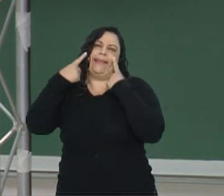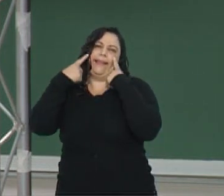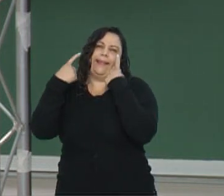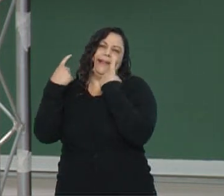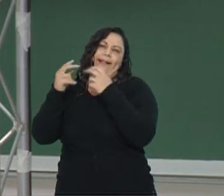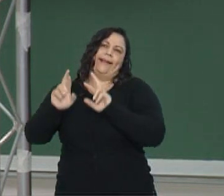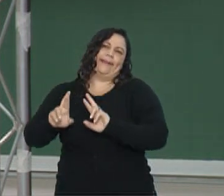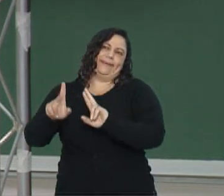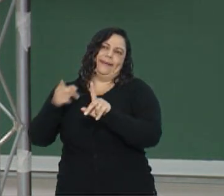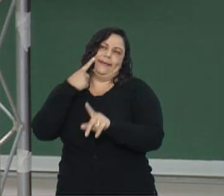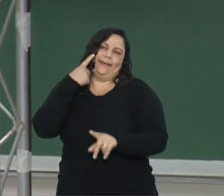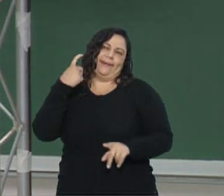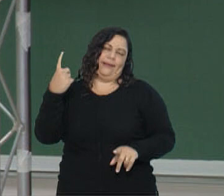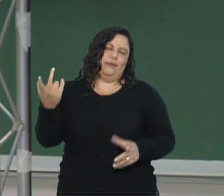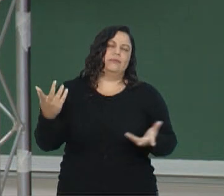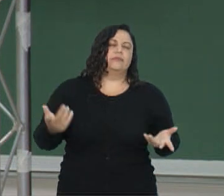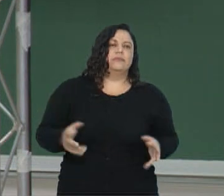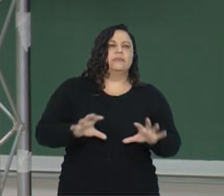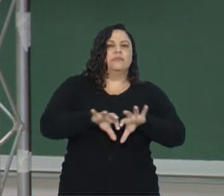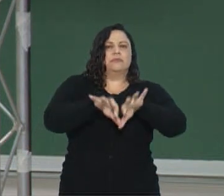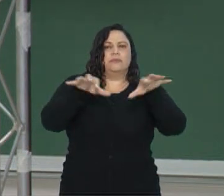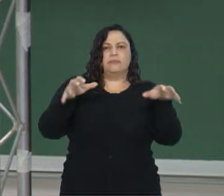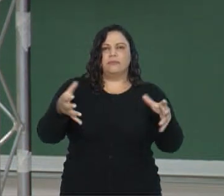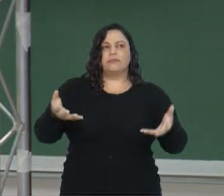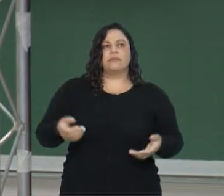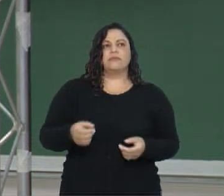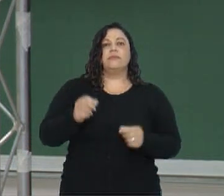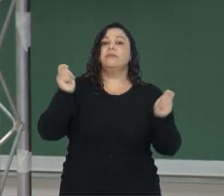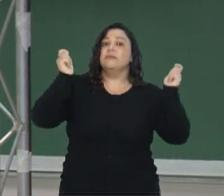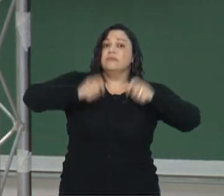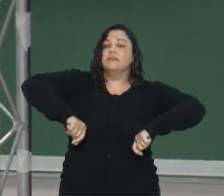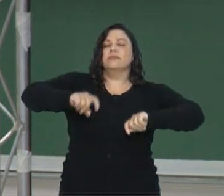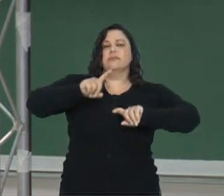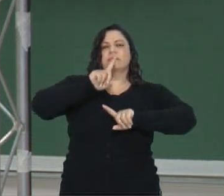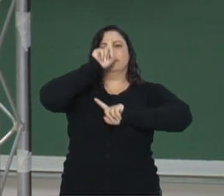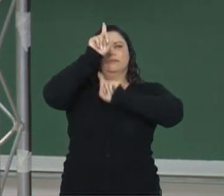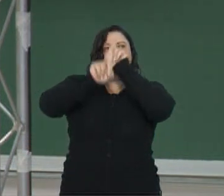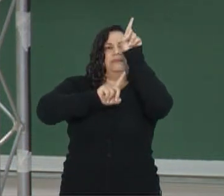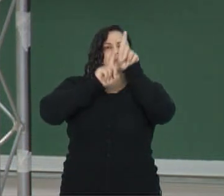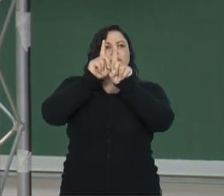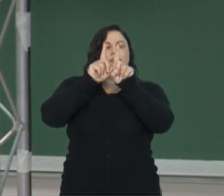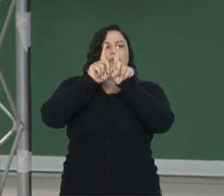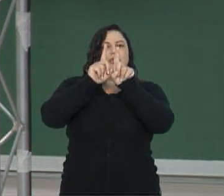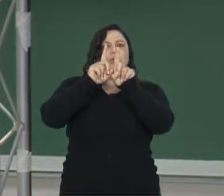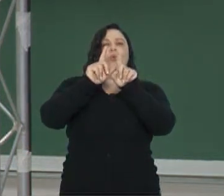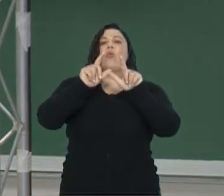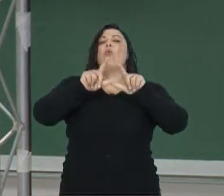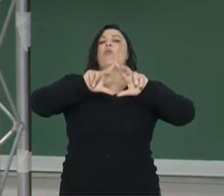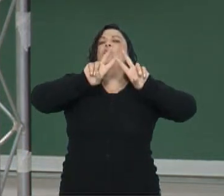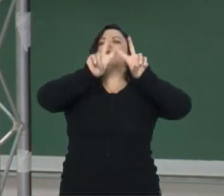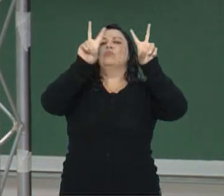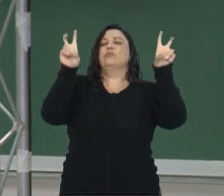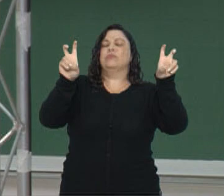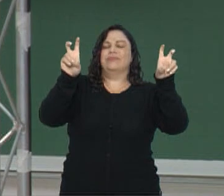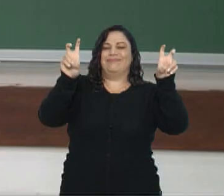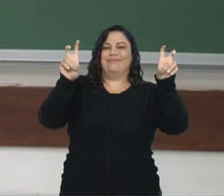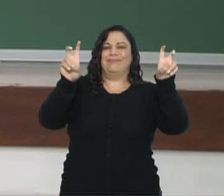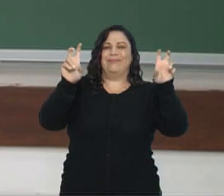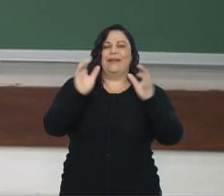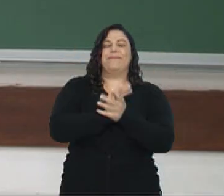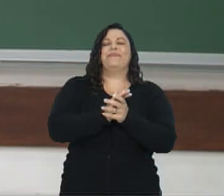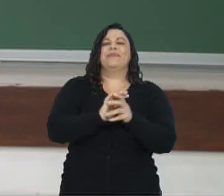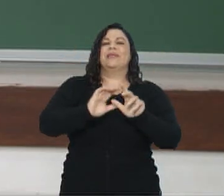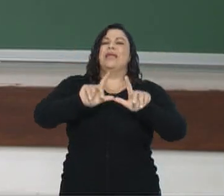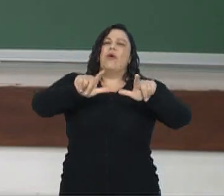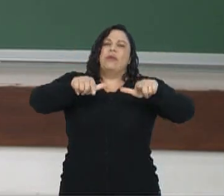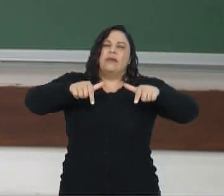juntos. Justamente isso aí é que vai criar um evento na história chamada Luta de Classes. E para eles, esse é o grande motor